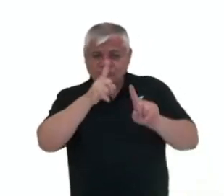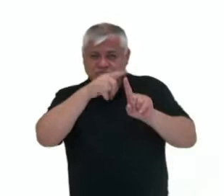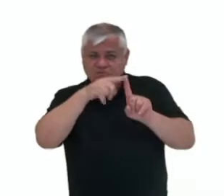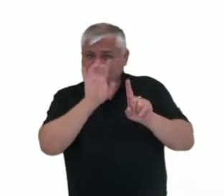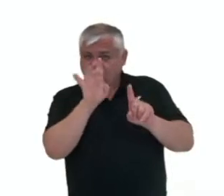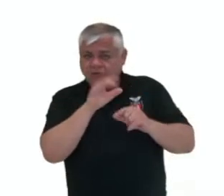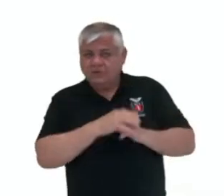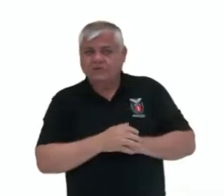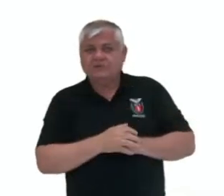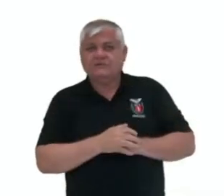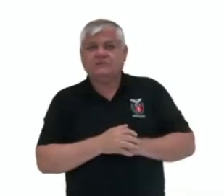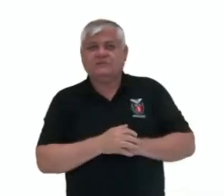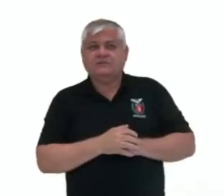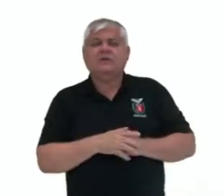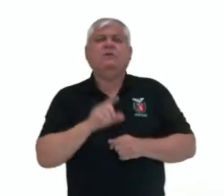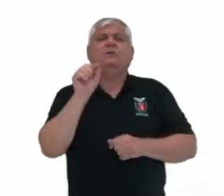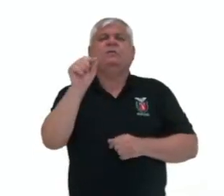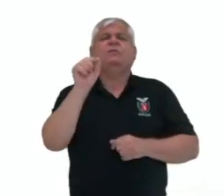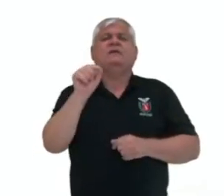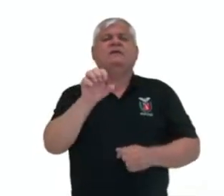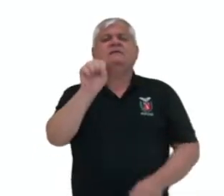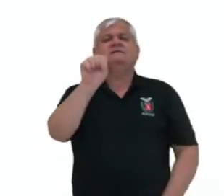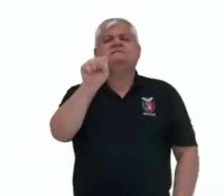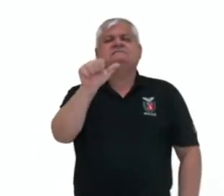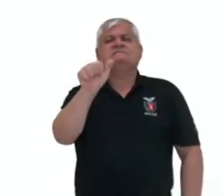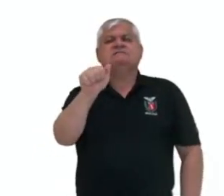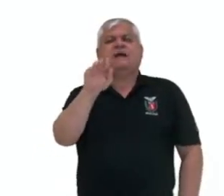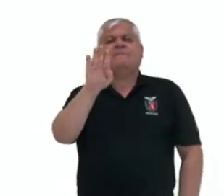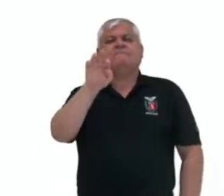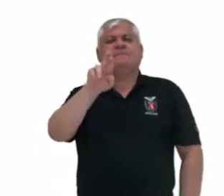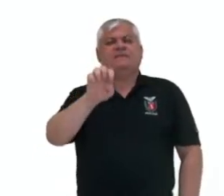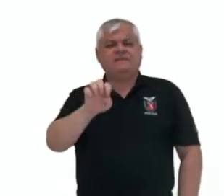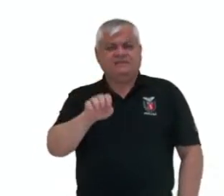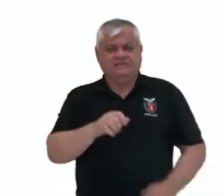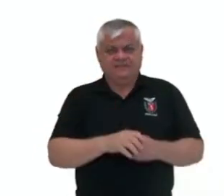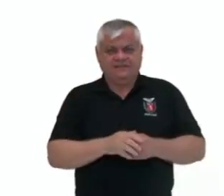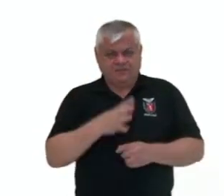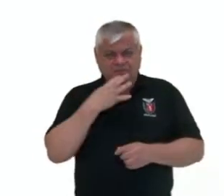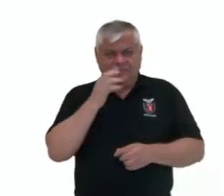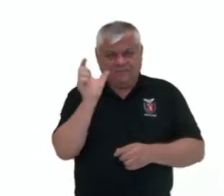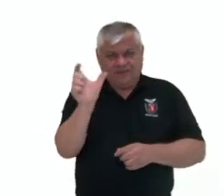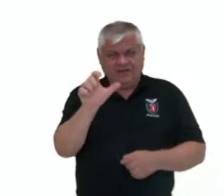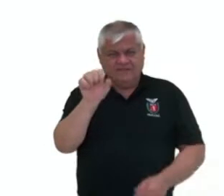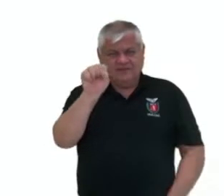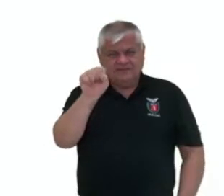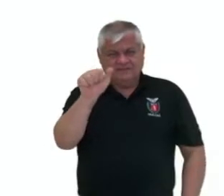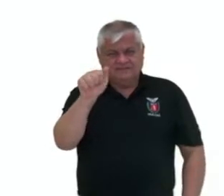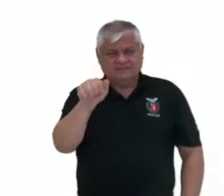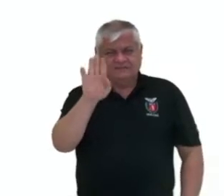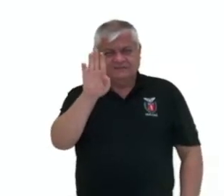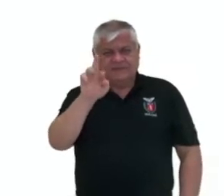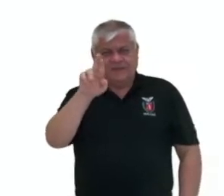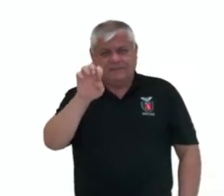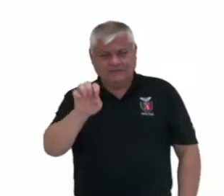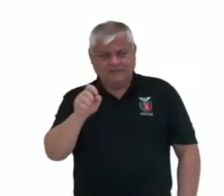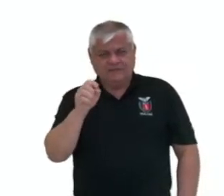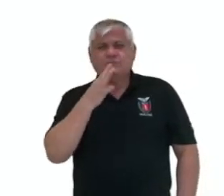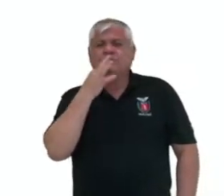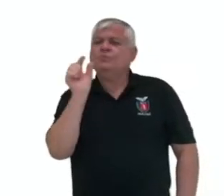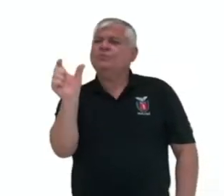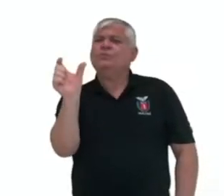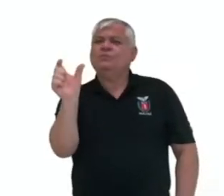esgrima? O que é um sabre? Você já ouviu falar num sabre? O que vocês acham que seja um